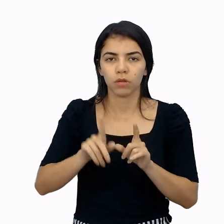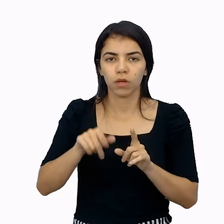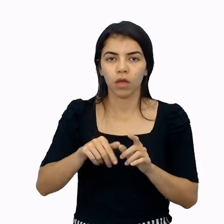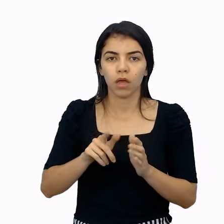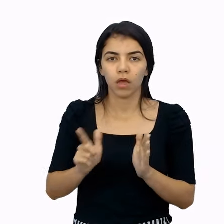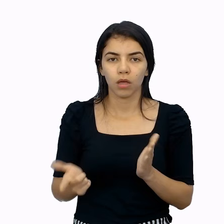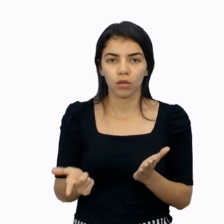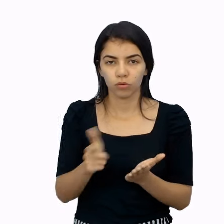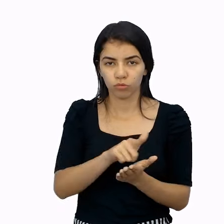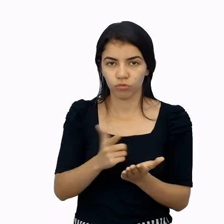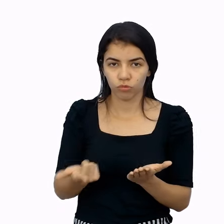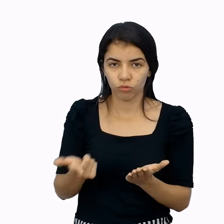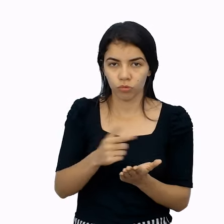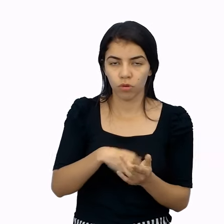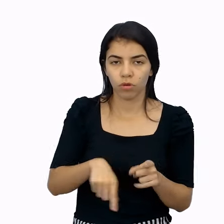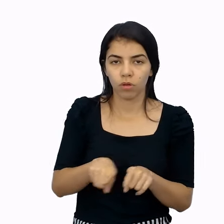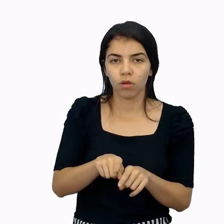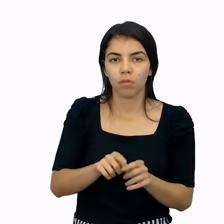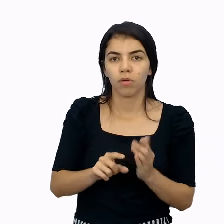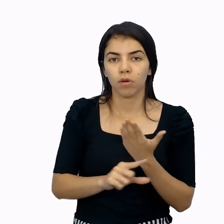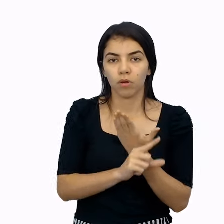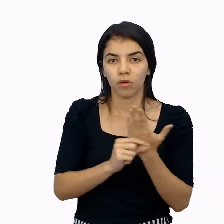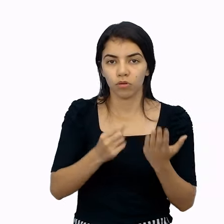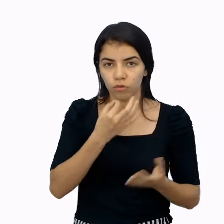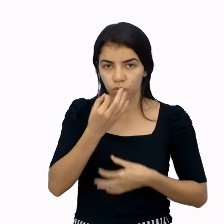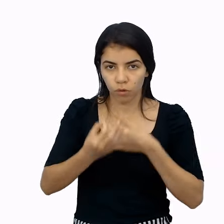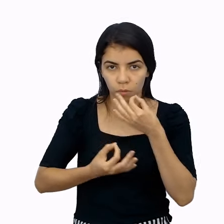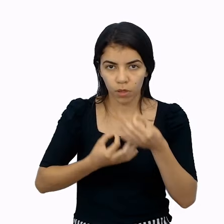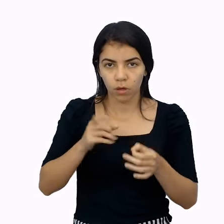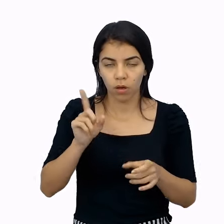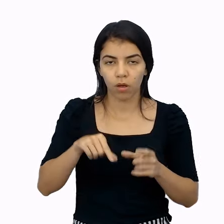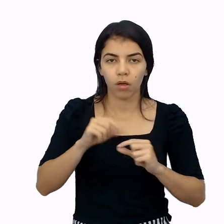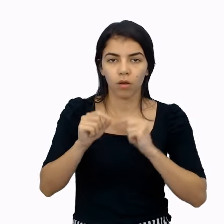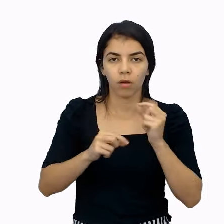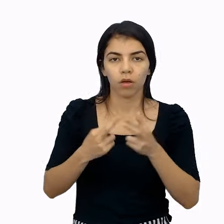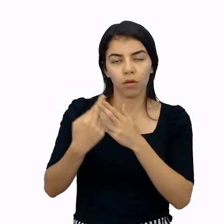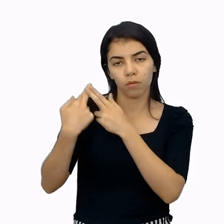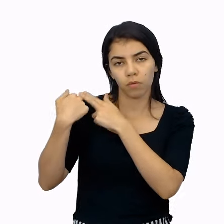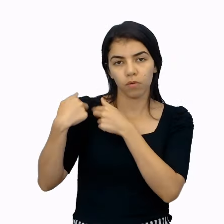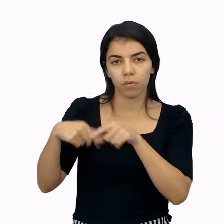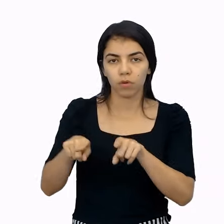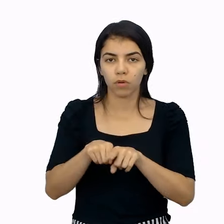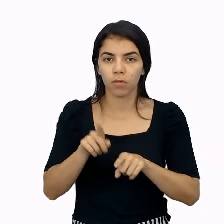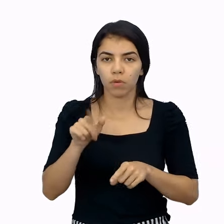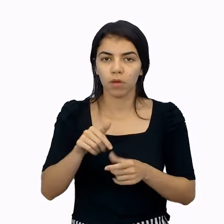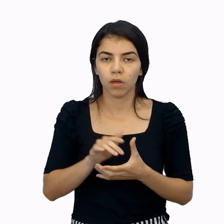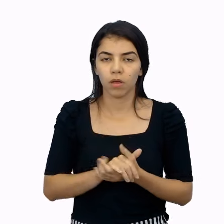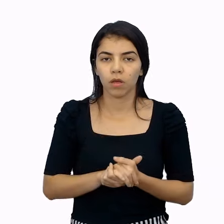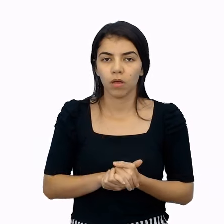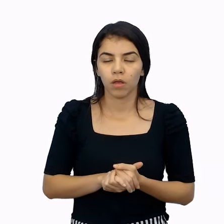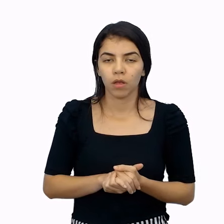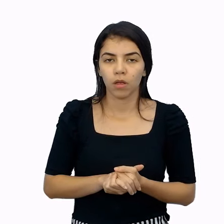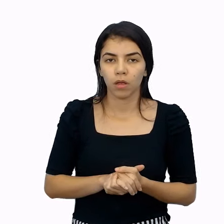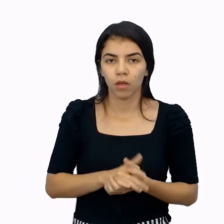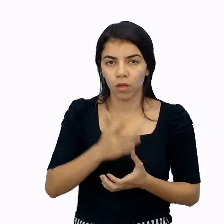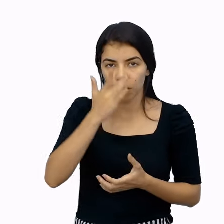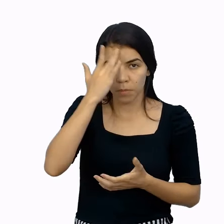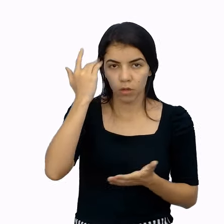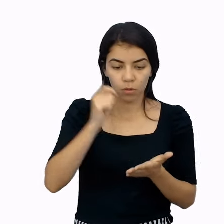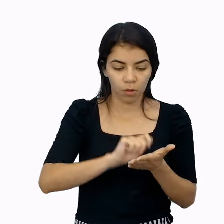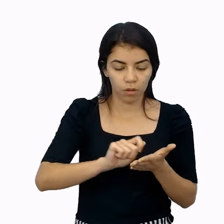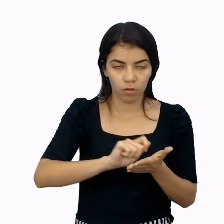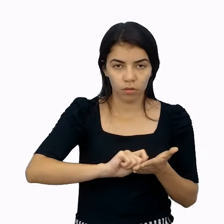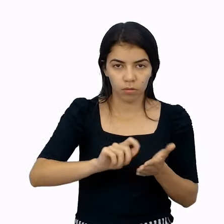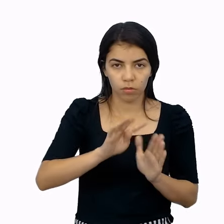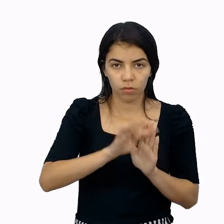jornal. Quando se fala em artigo de opinião, na verdade, a responsabilidade é do articulista, é aquele que escreveu o texto,